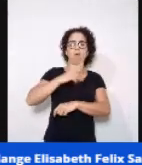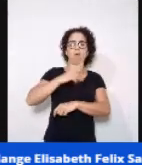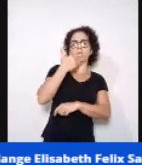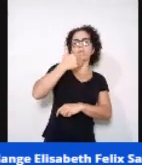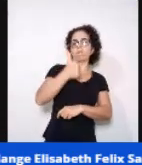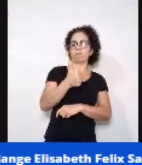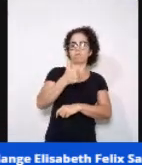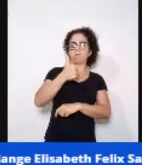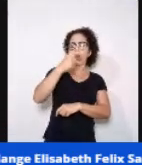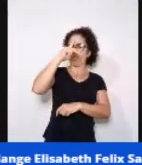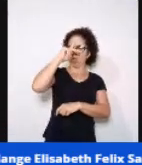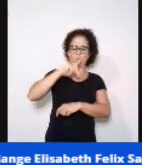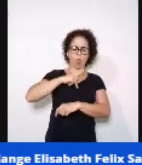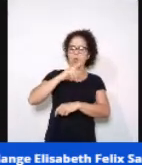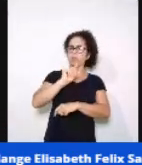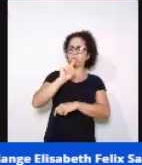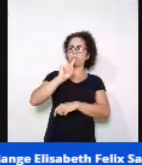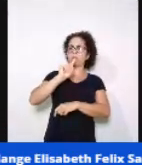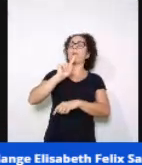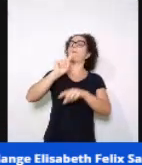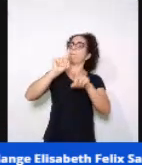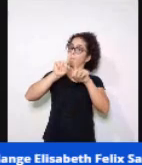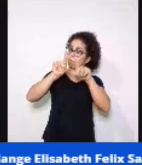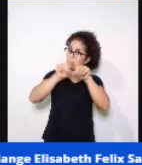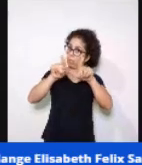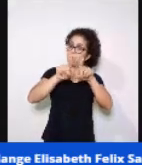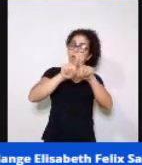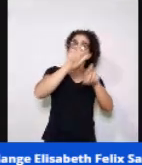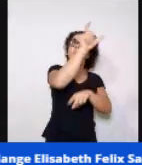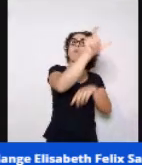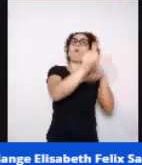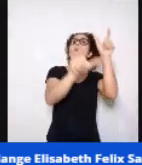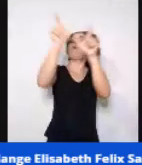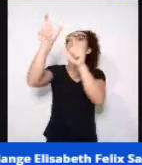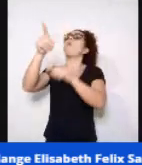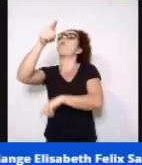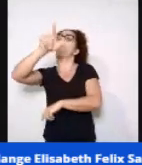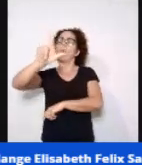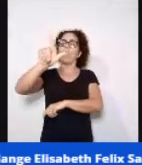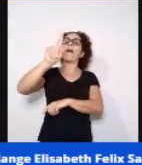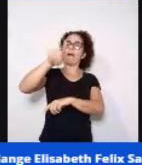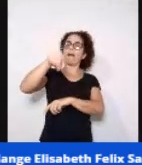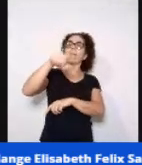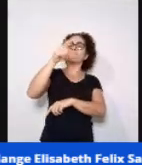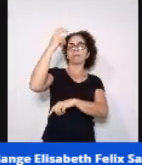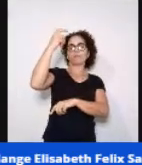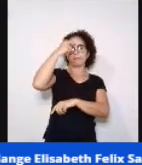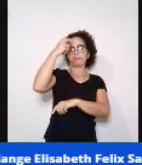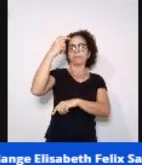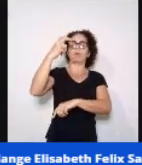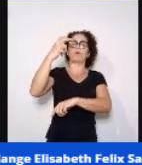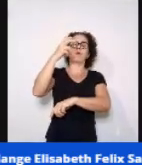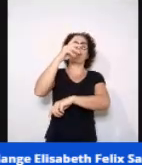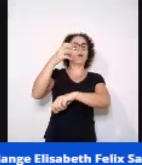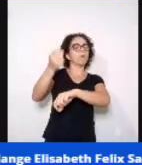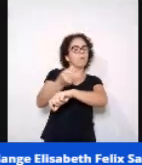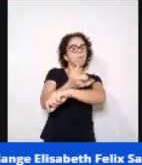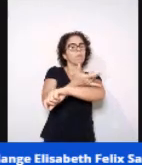apenas, mas para o outro. E isso é um exercício de inteligência emocional e de empatia, o que todo professor